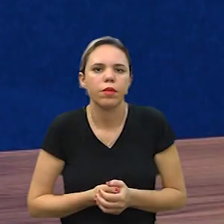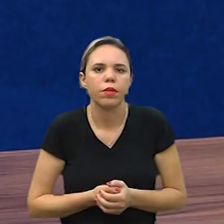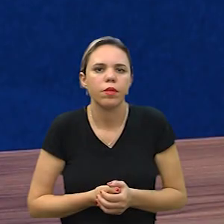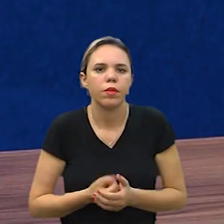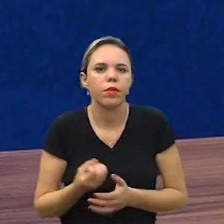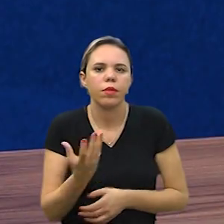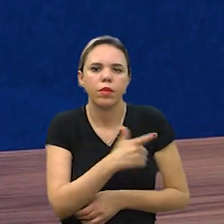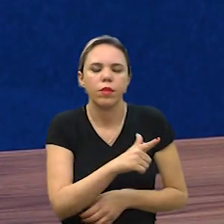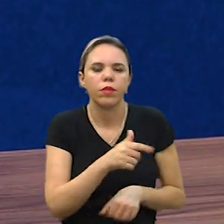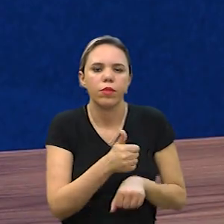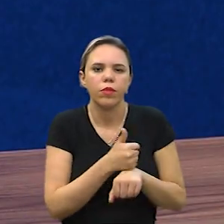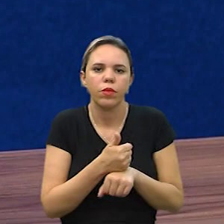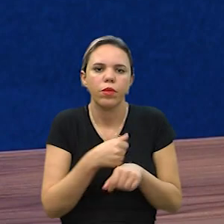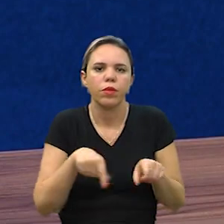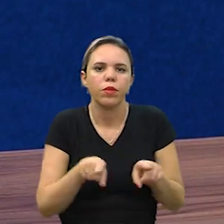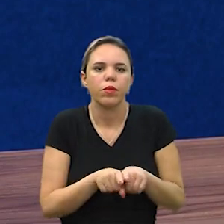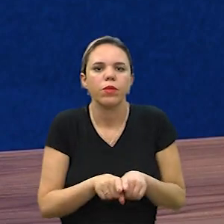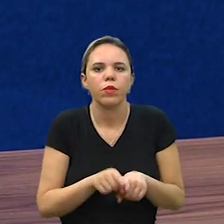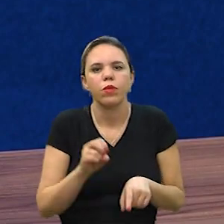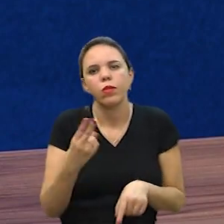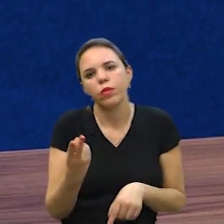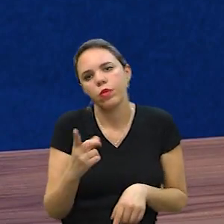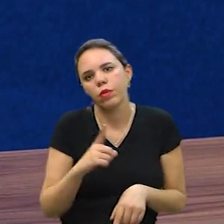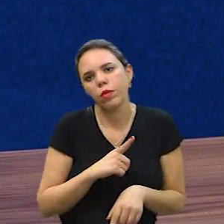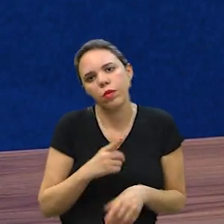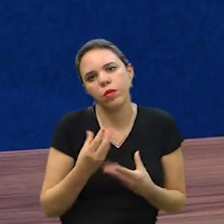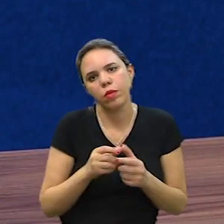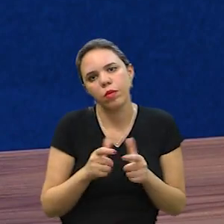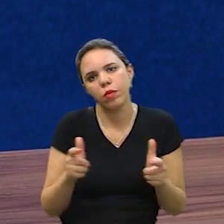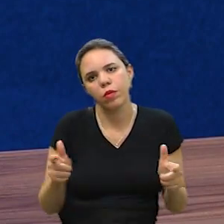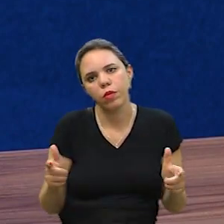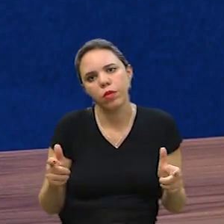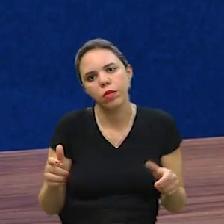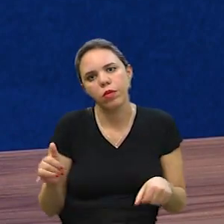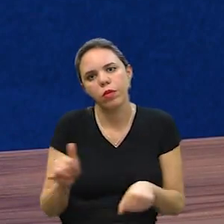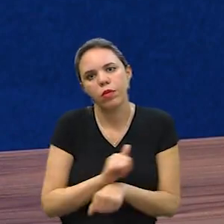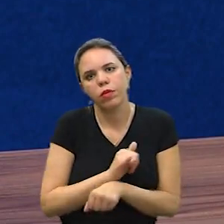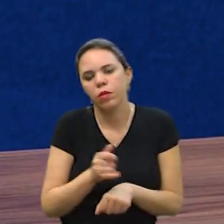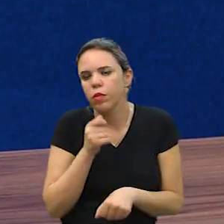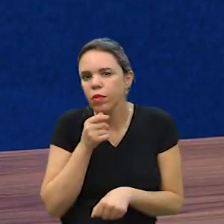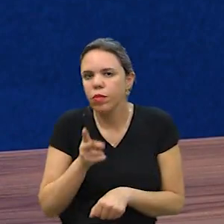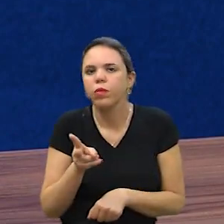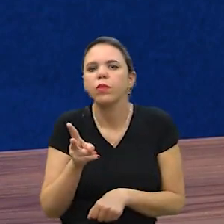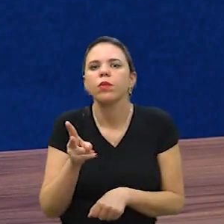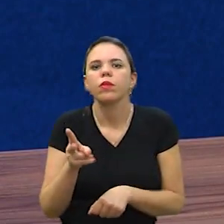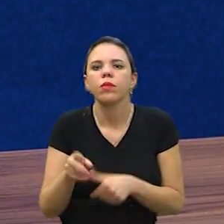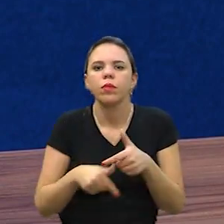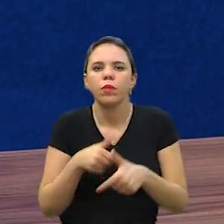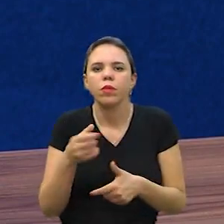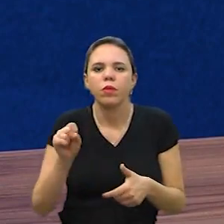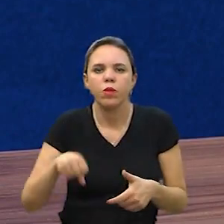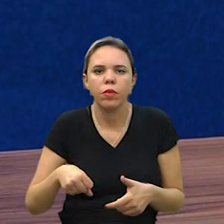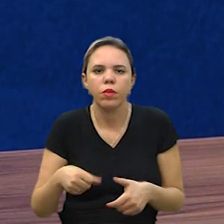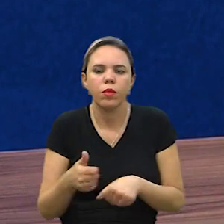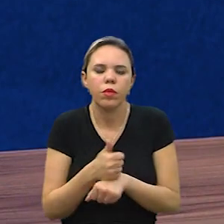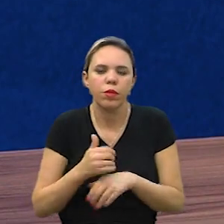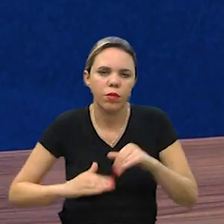em outros setores também, ou a gente ainda tem um grande caminho que passa, sim,